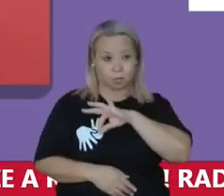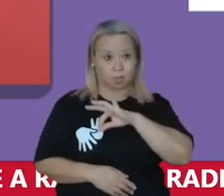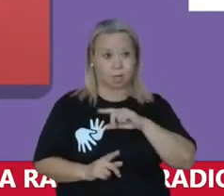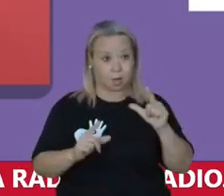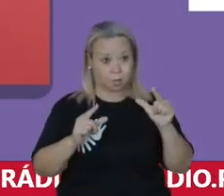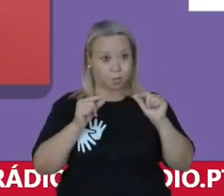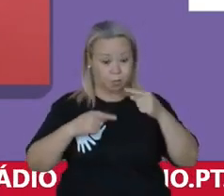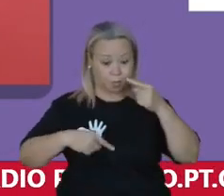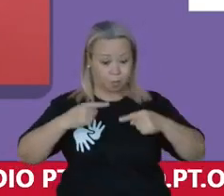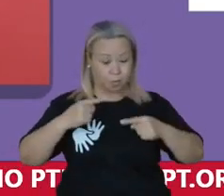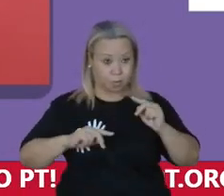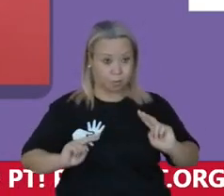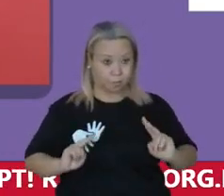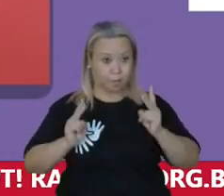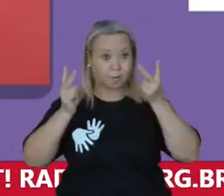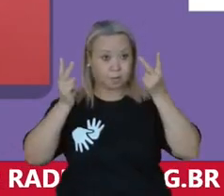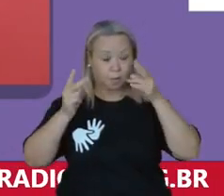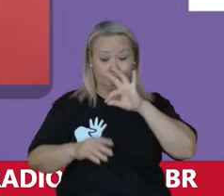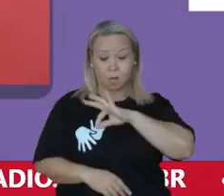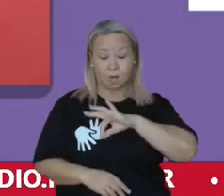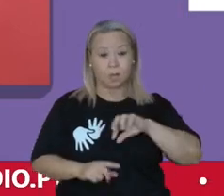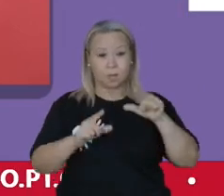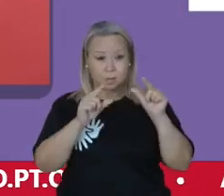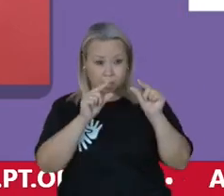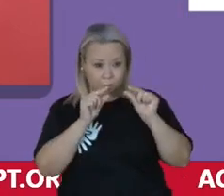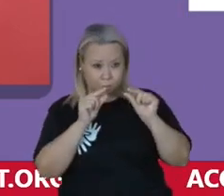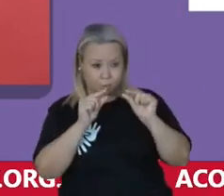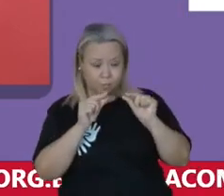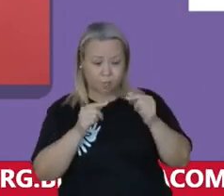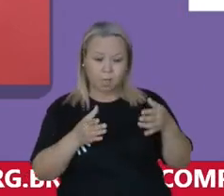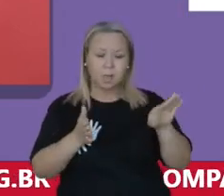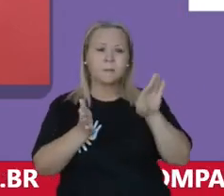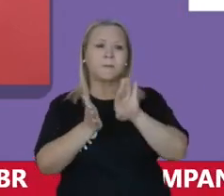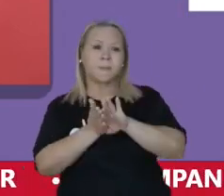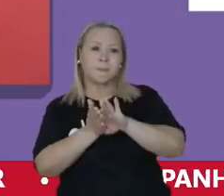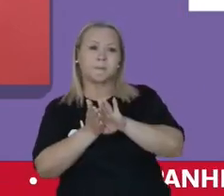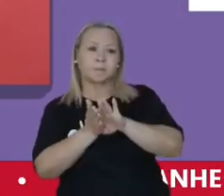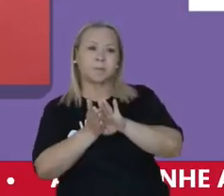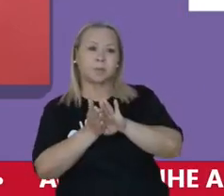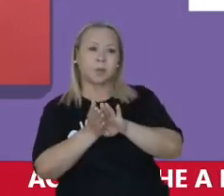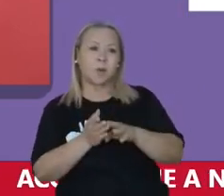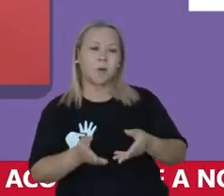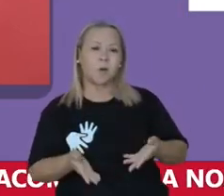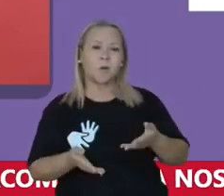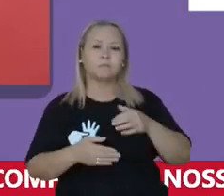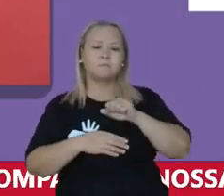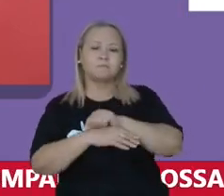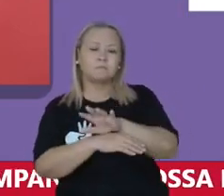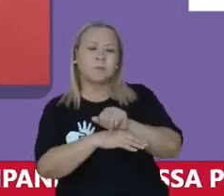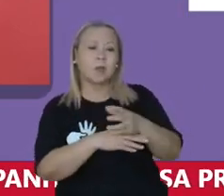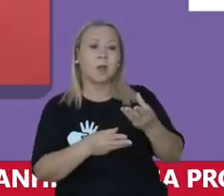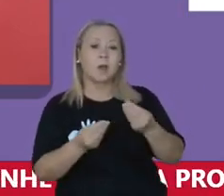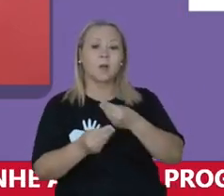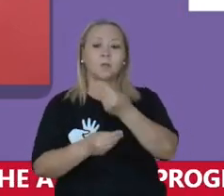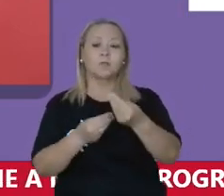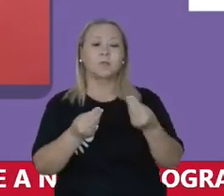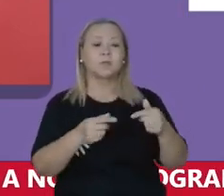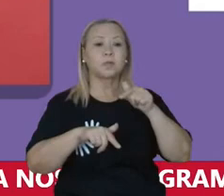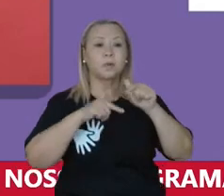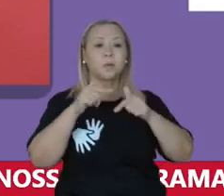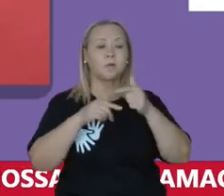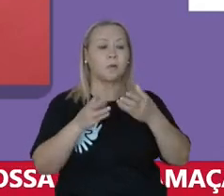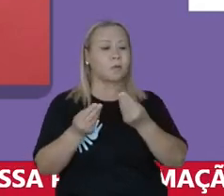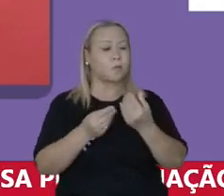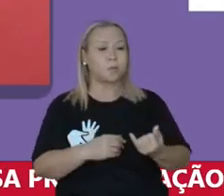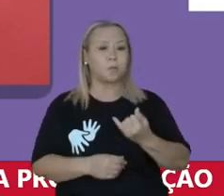uma política de valorização de salário mínimo que chegou a muitos trabalhadores, foi muito importante